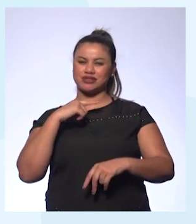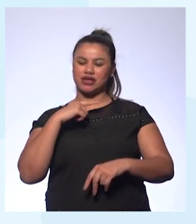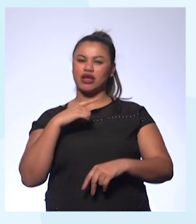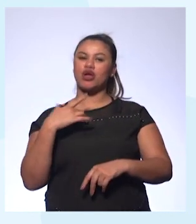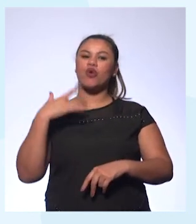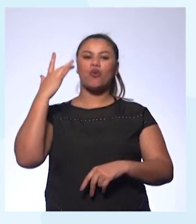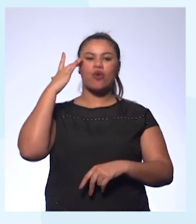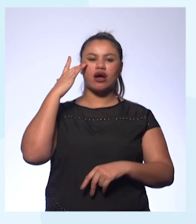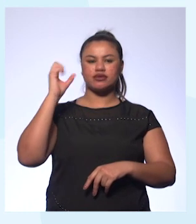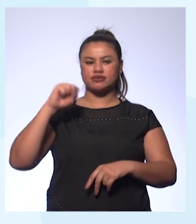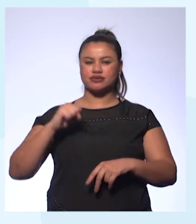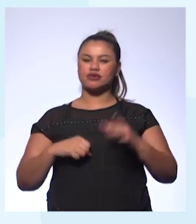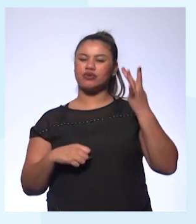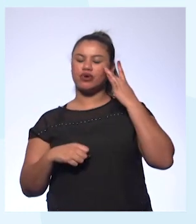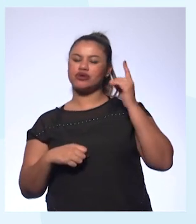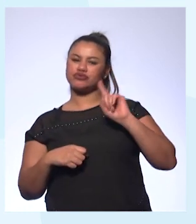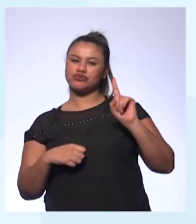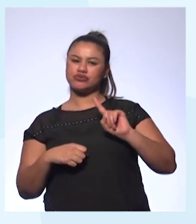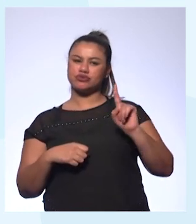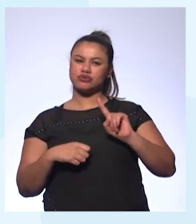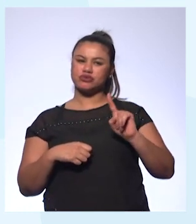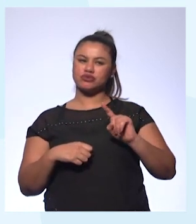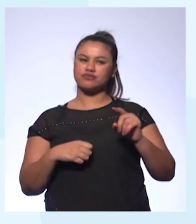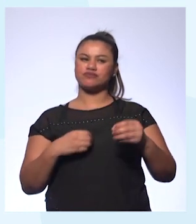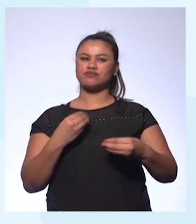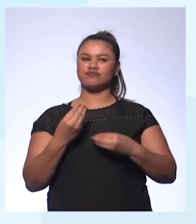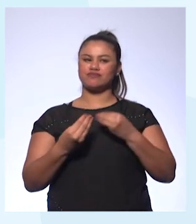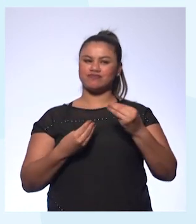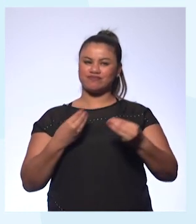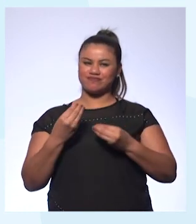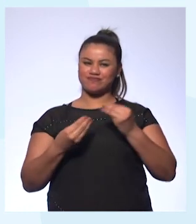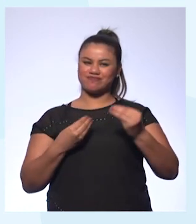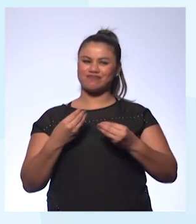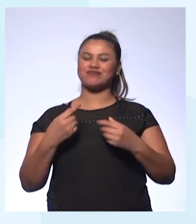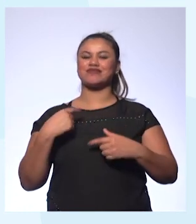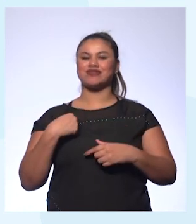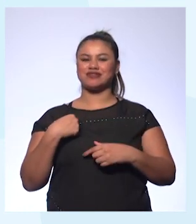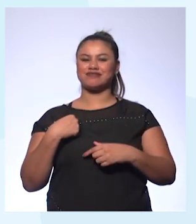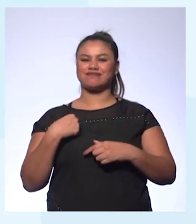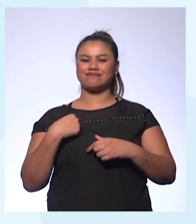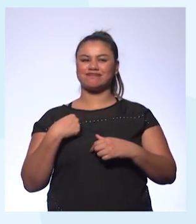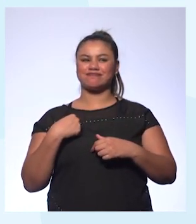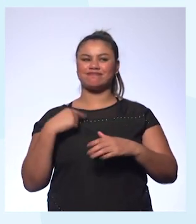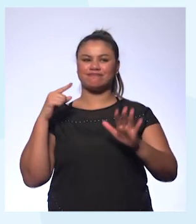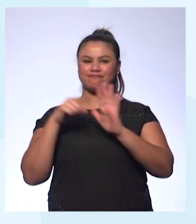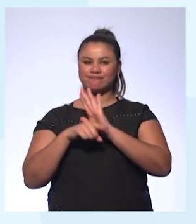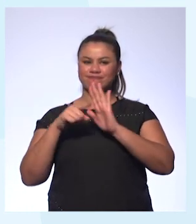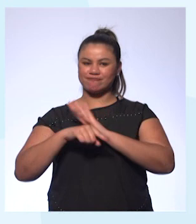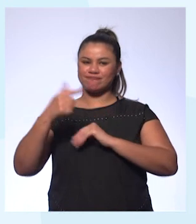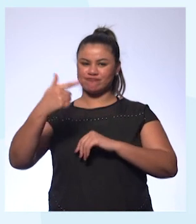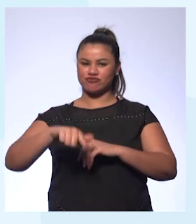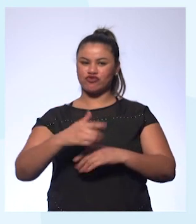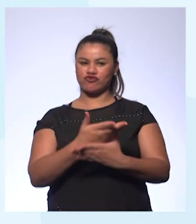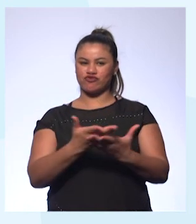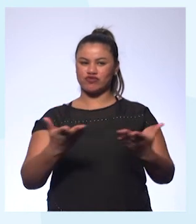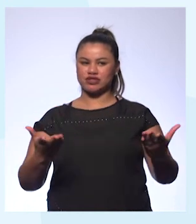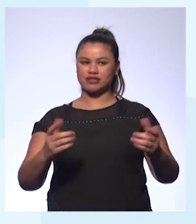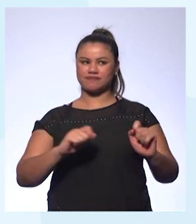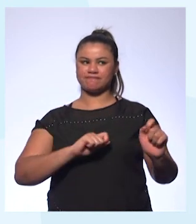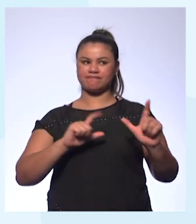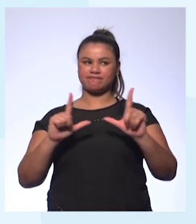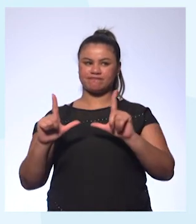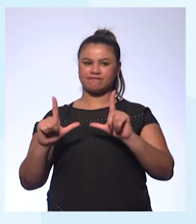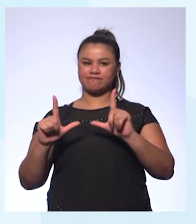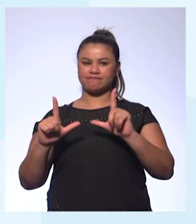aí eu acho que sim eu acho que não há I think they will I don't think the world vou fazer a pergunta para vocês agora aí na